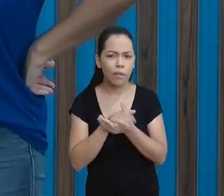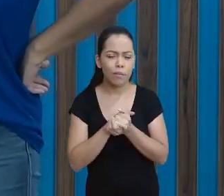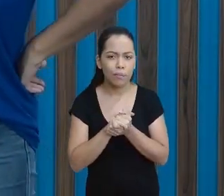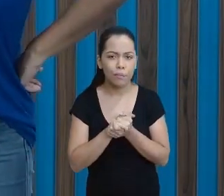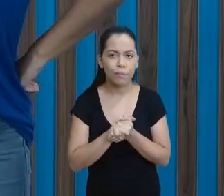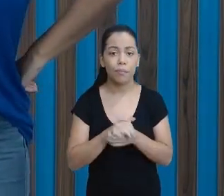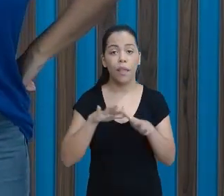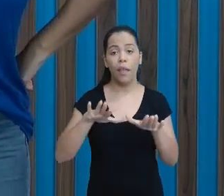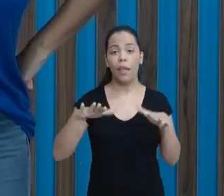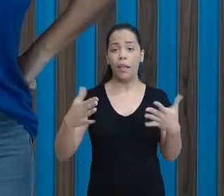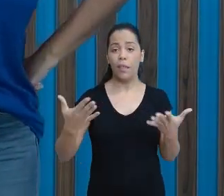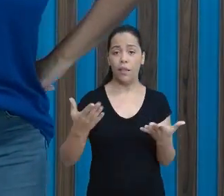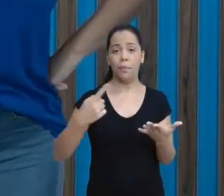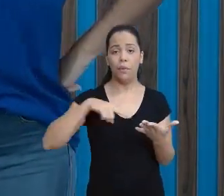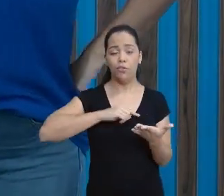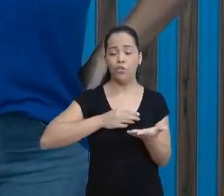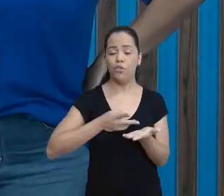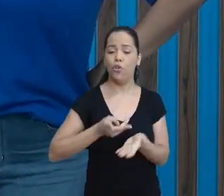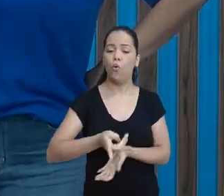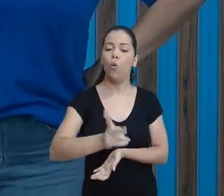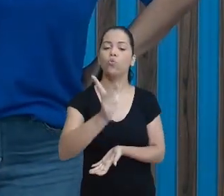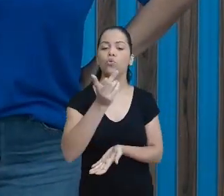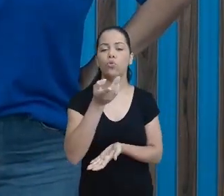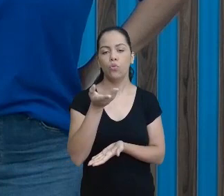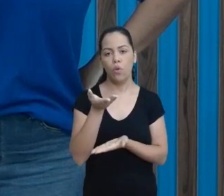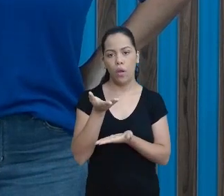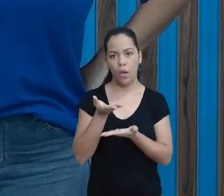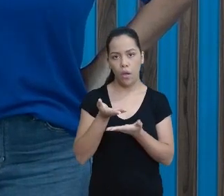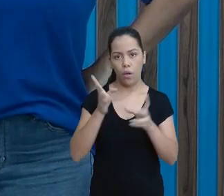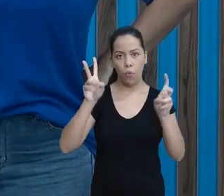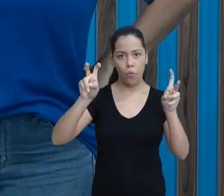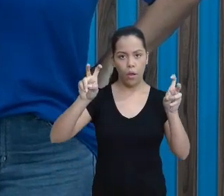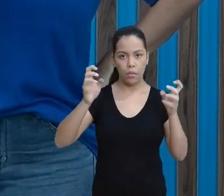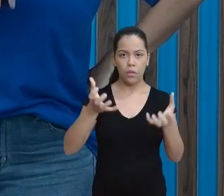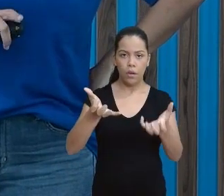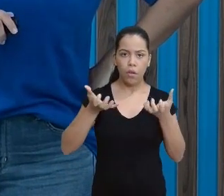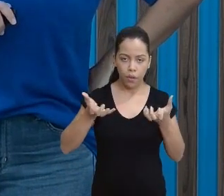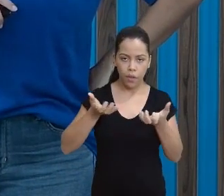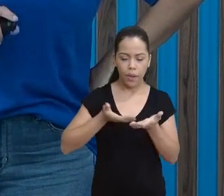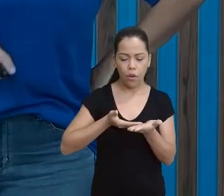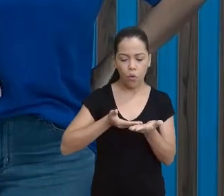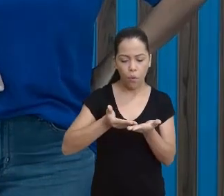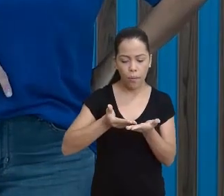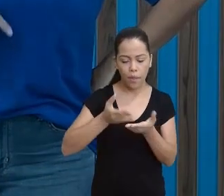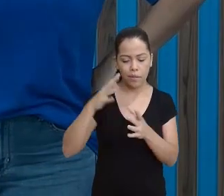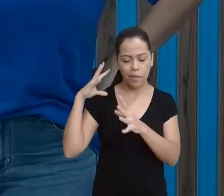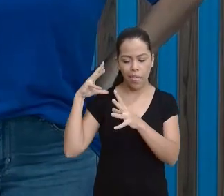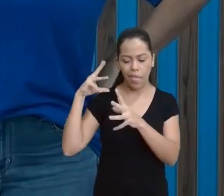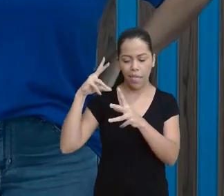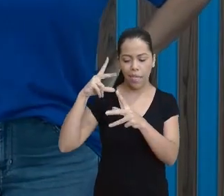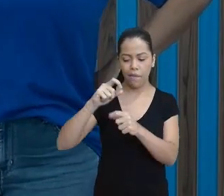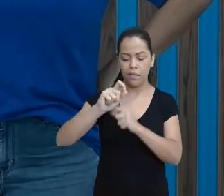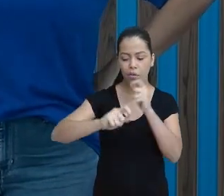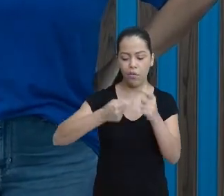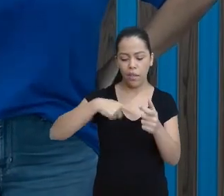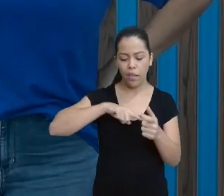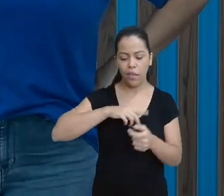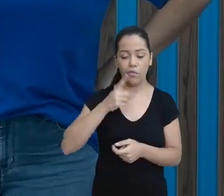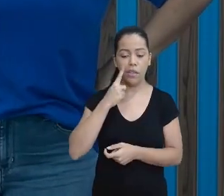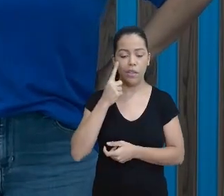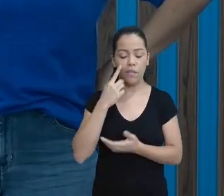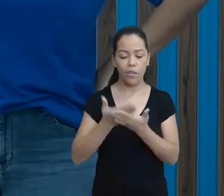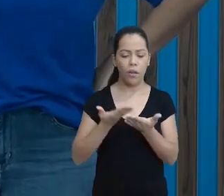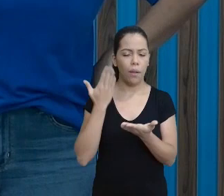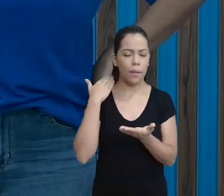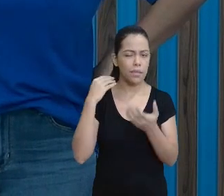Então, para continuar o assunto, eu gostaria inicialmente de revisar o que a gente viu na aula passada.